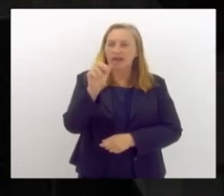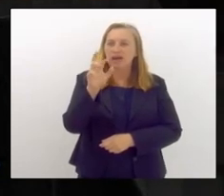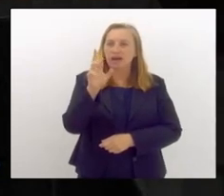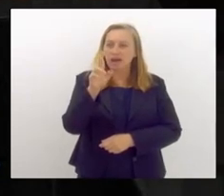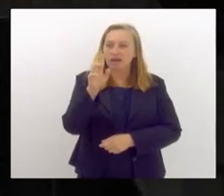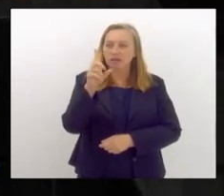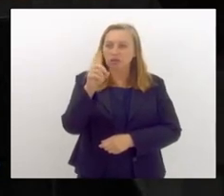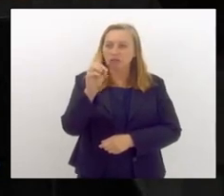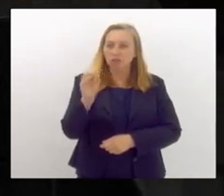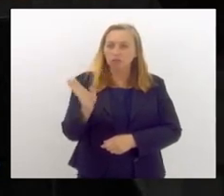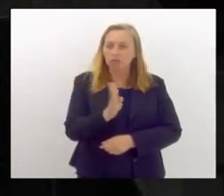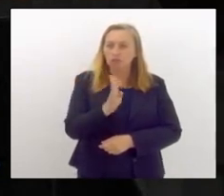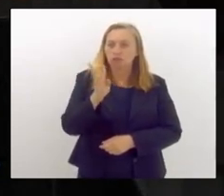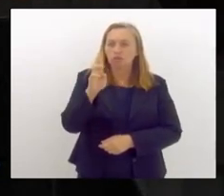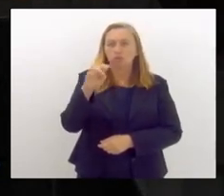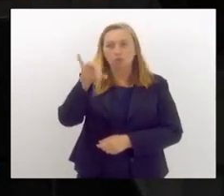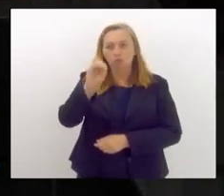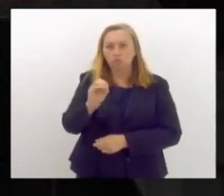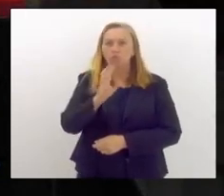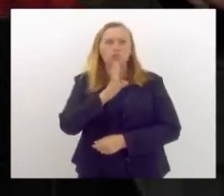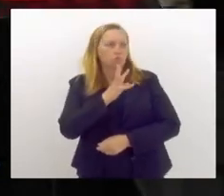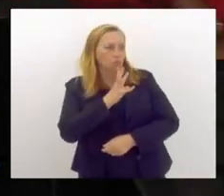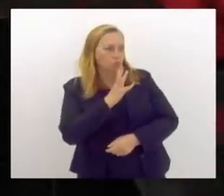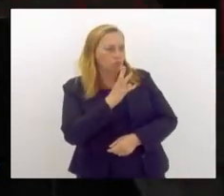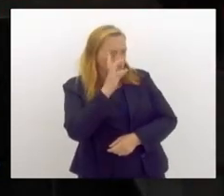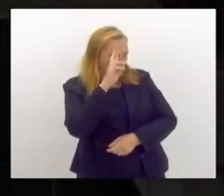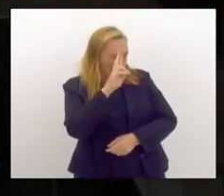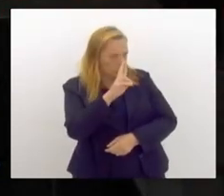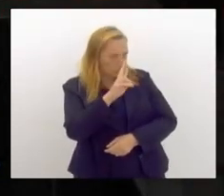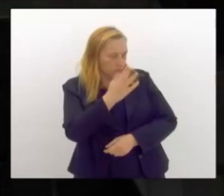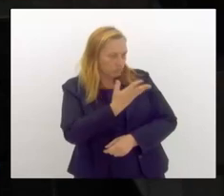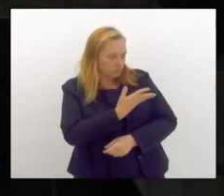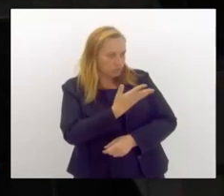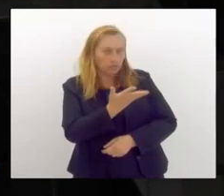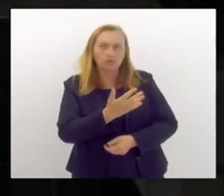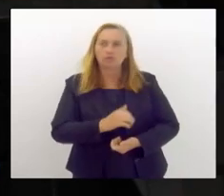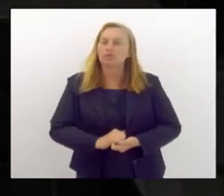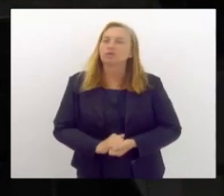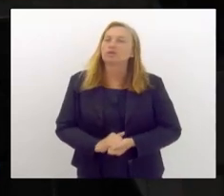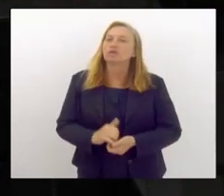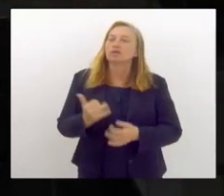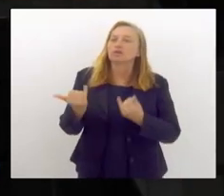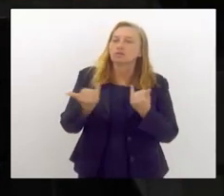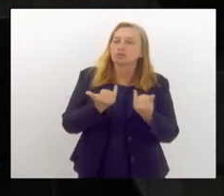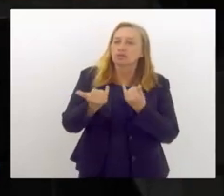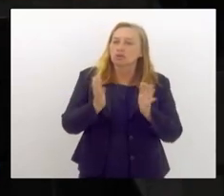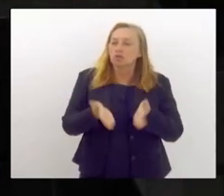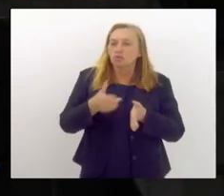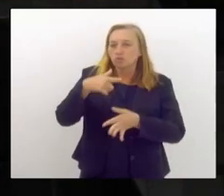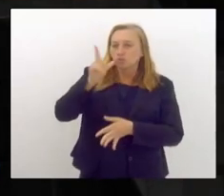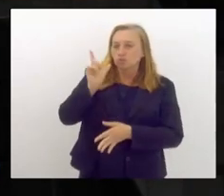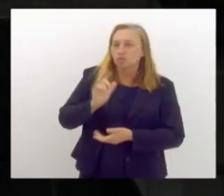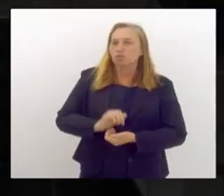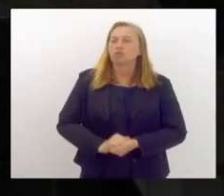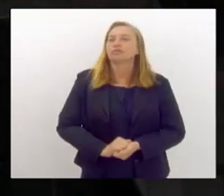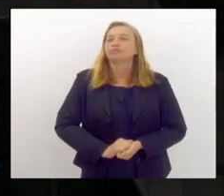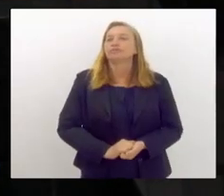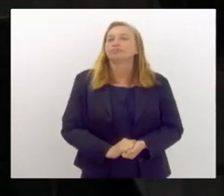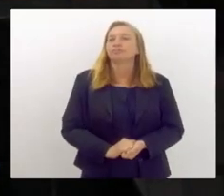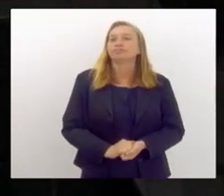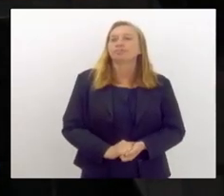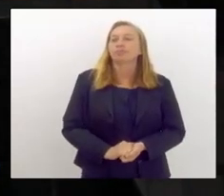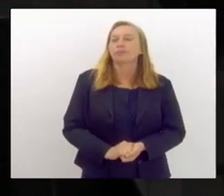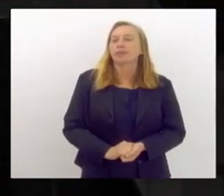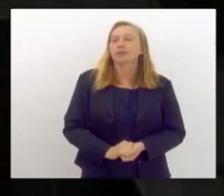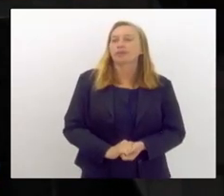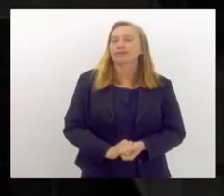conhecer. E a última notícia de ontem e hoje é que o presidente